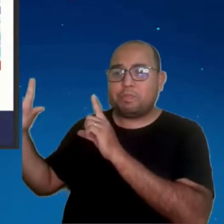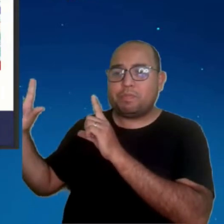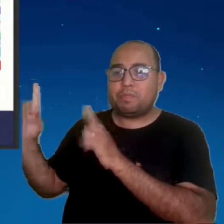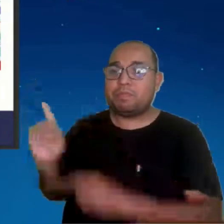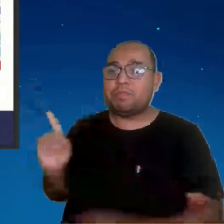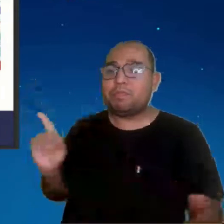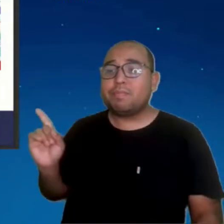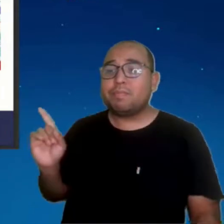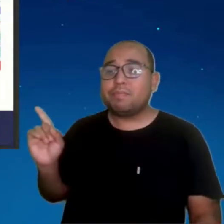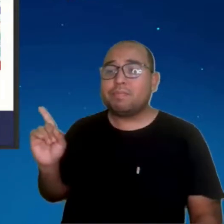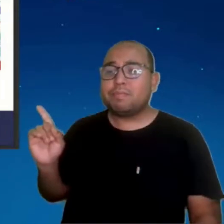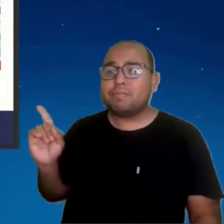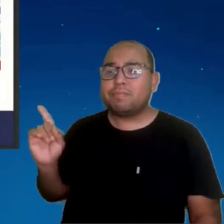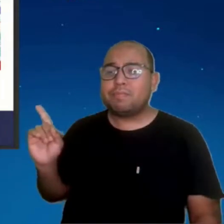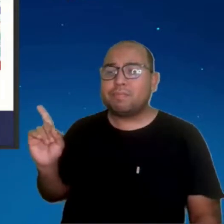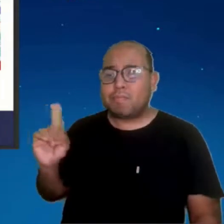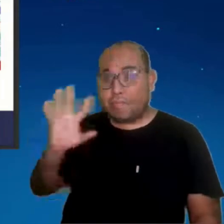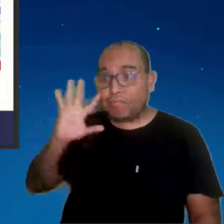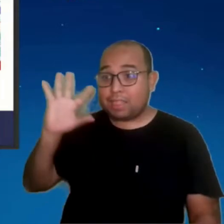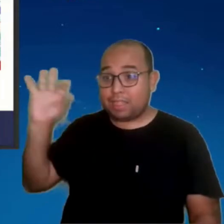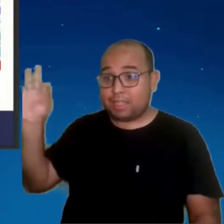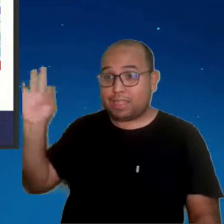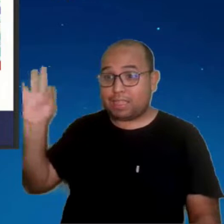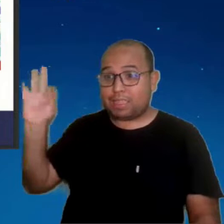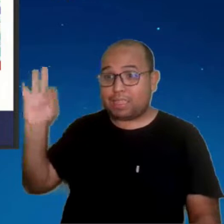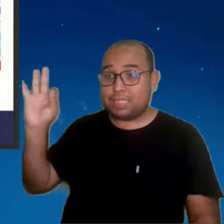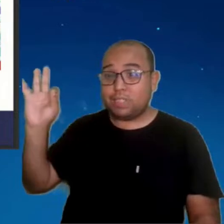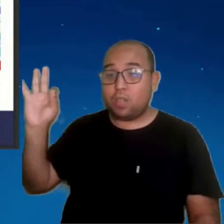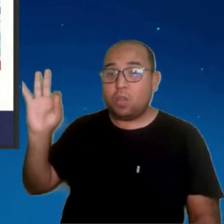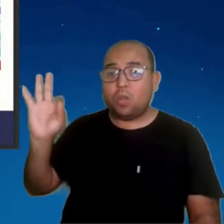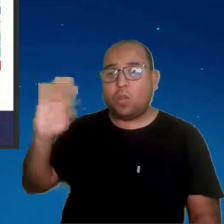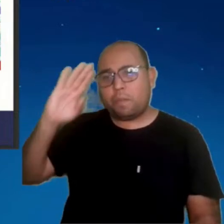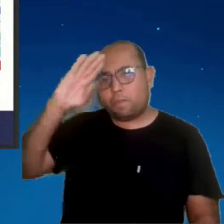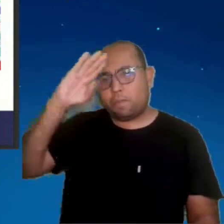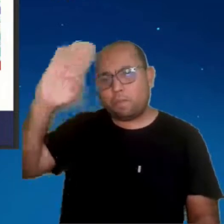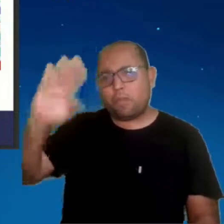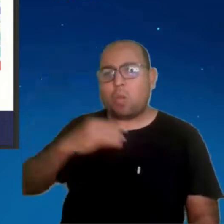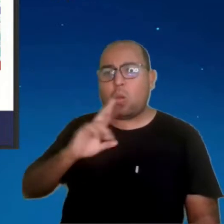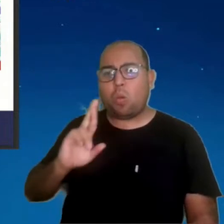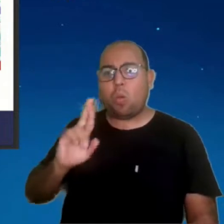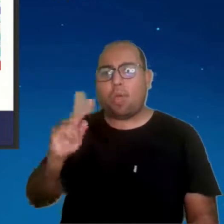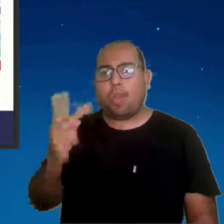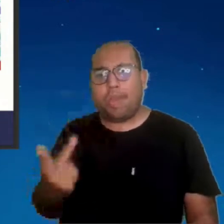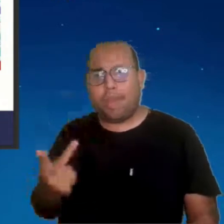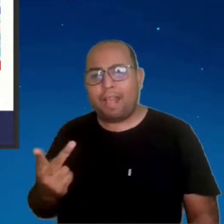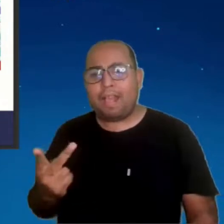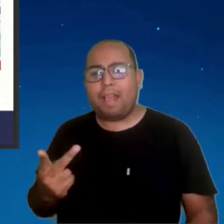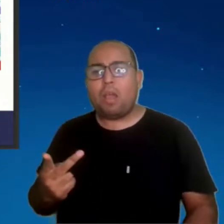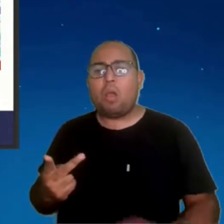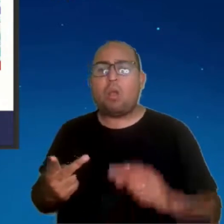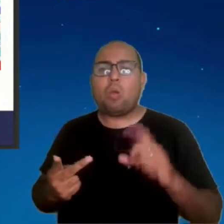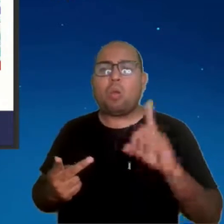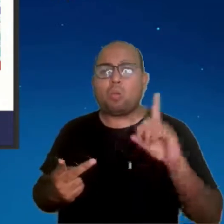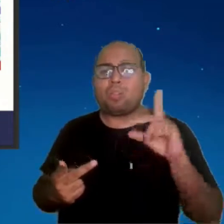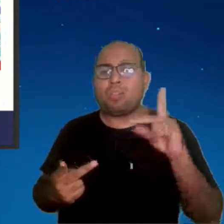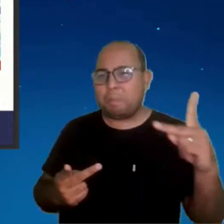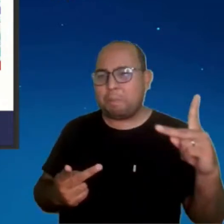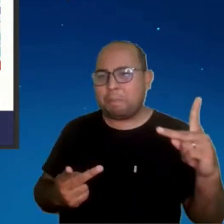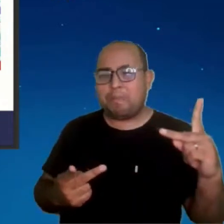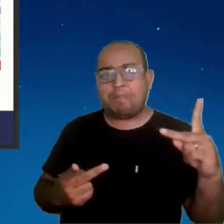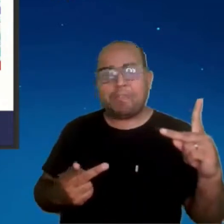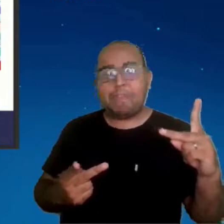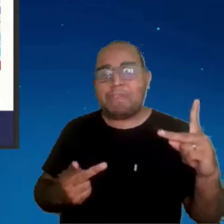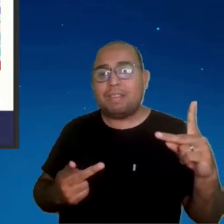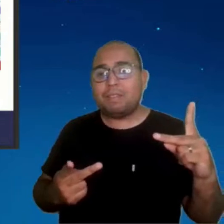não. Principalmente porque, assim, muitas vezes o recursos humanos ou o departamento de gente de gestão, ele não